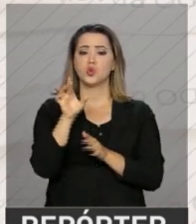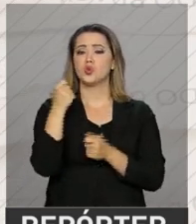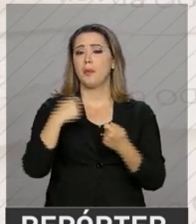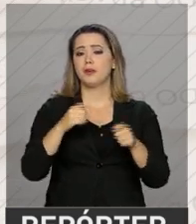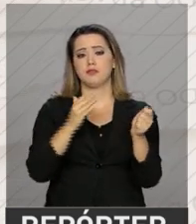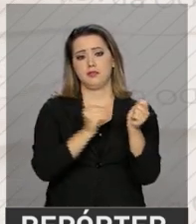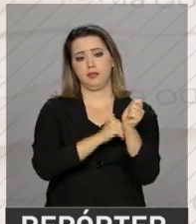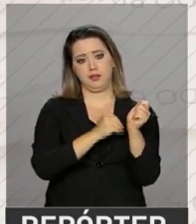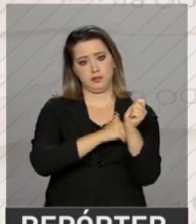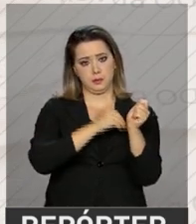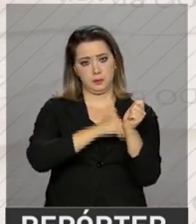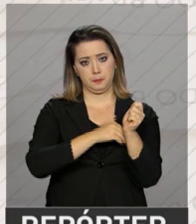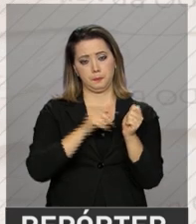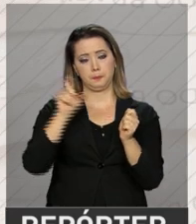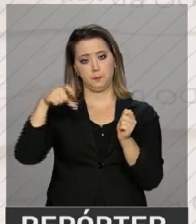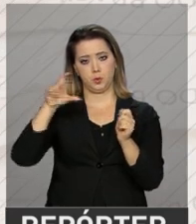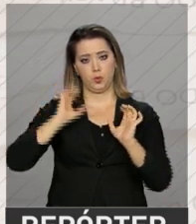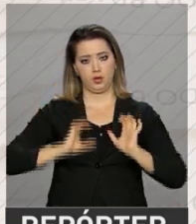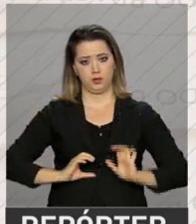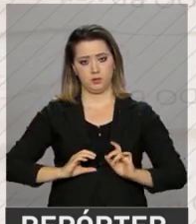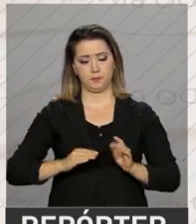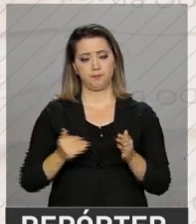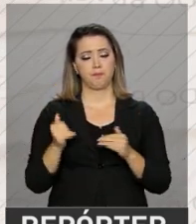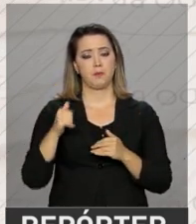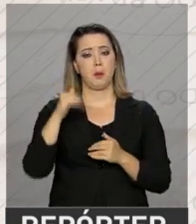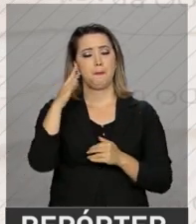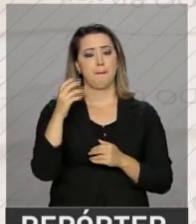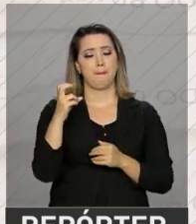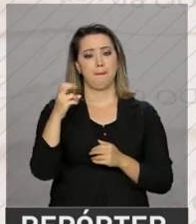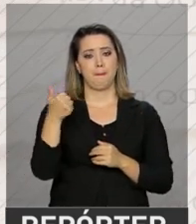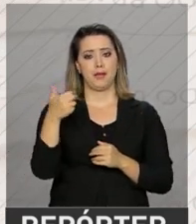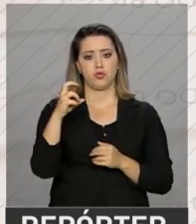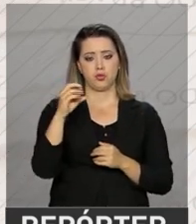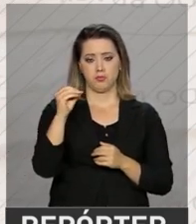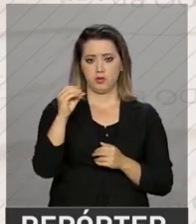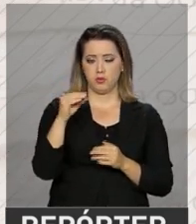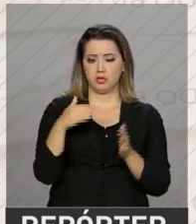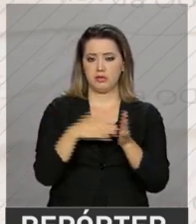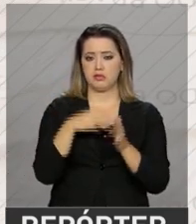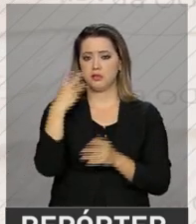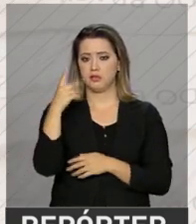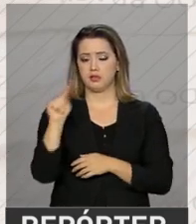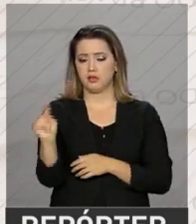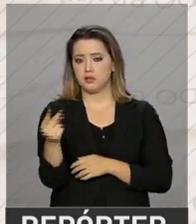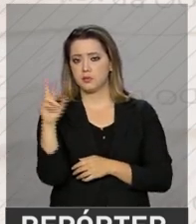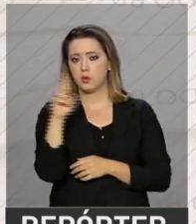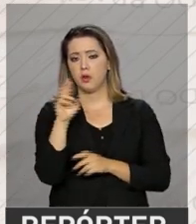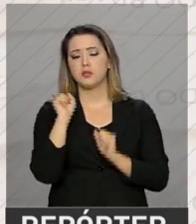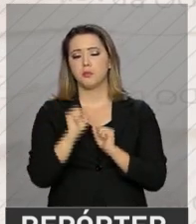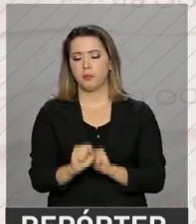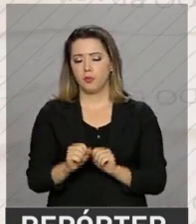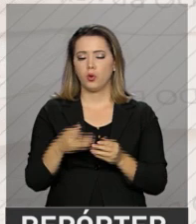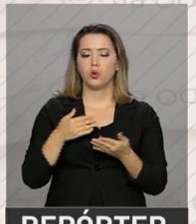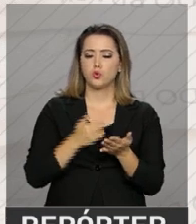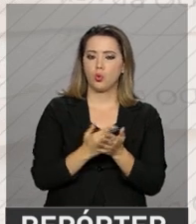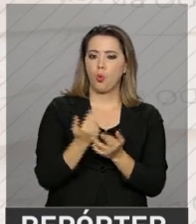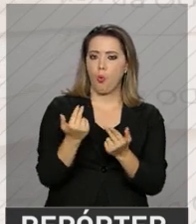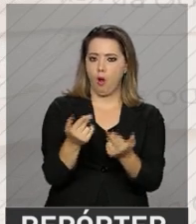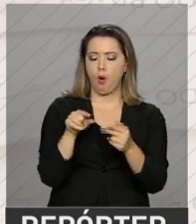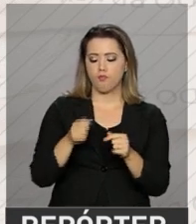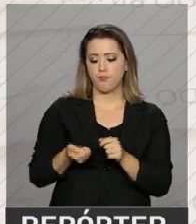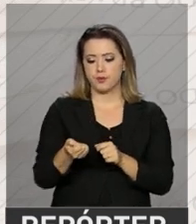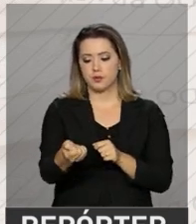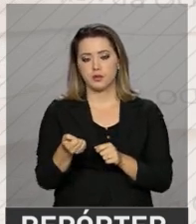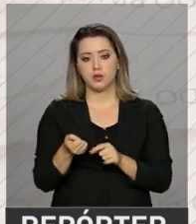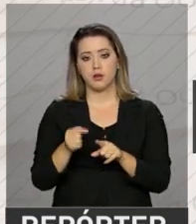senha do Cartão Cidadão entre R 1.500 e r$ 3.000 o saque também pode ser feito no caixa